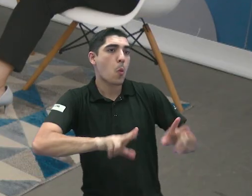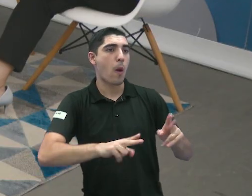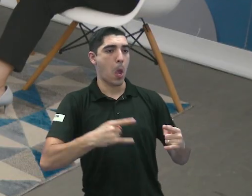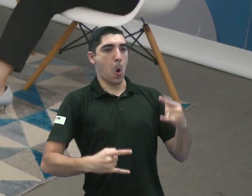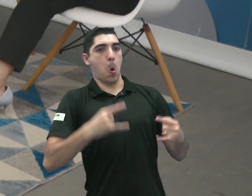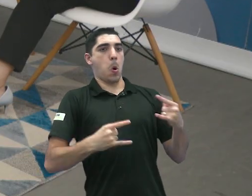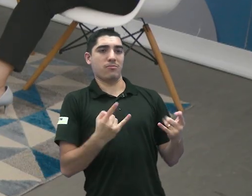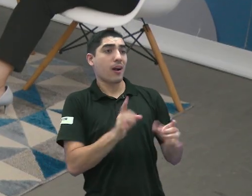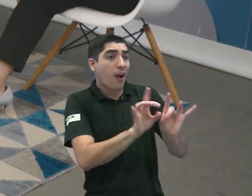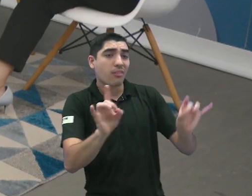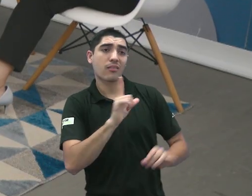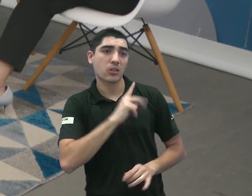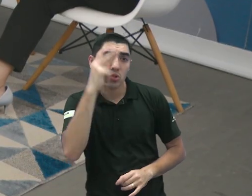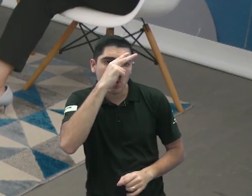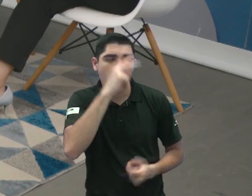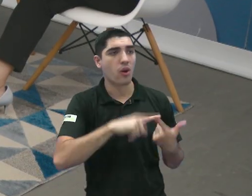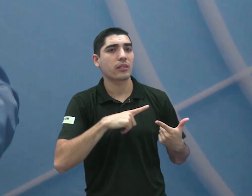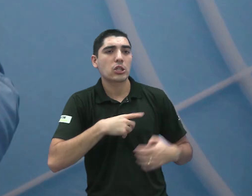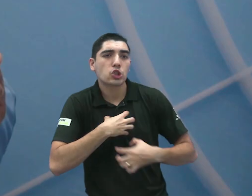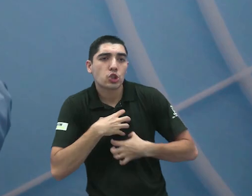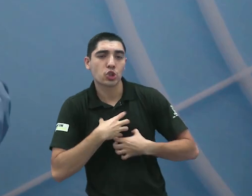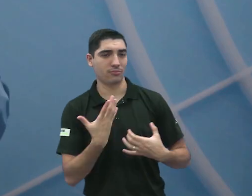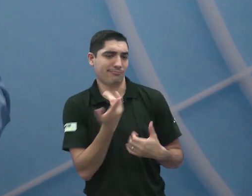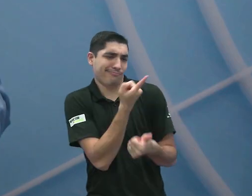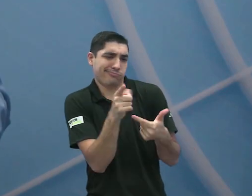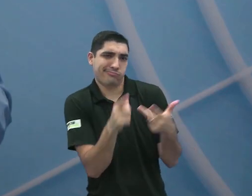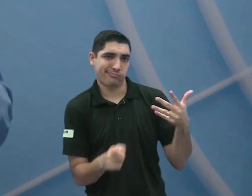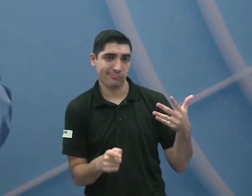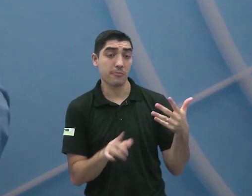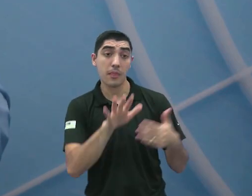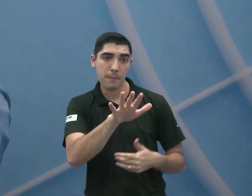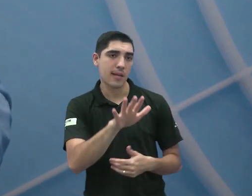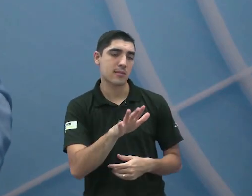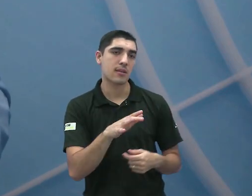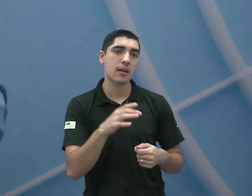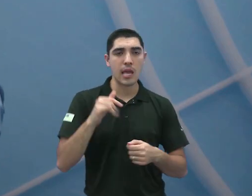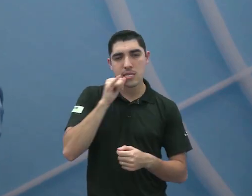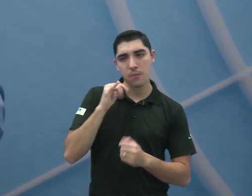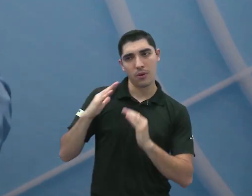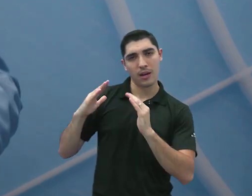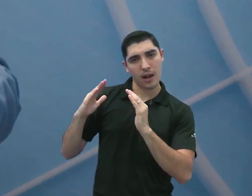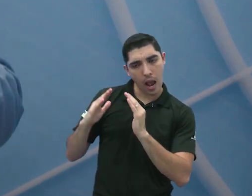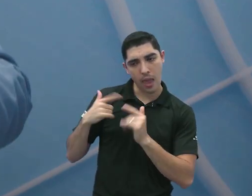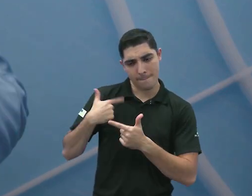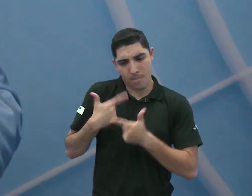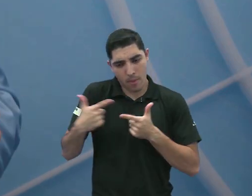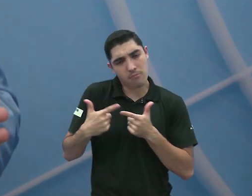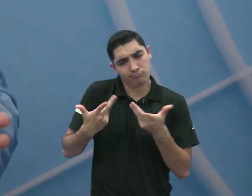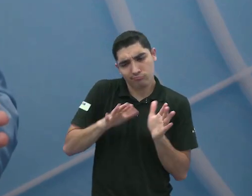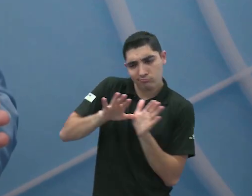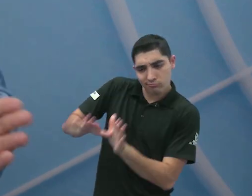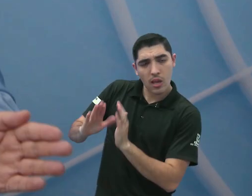né? Cada um tem sua história, cada um tem seu sentimento, certo? Que a gente tem que deixar os problemas em casa e vir trabalhar focado